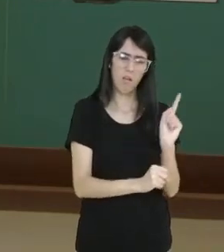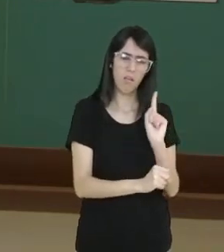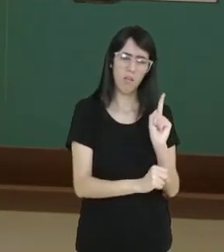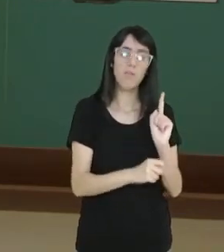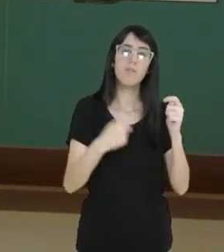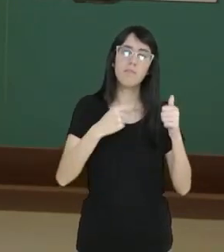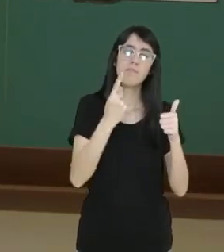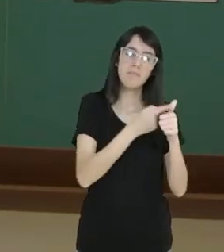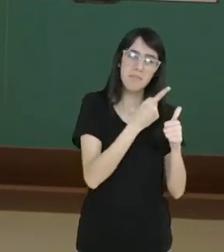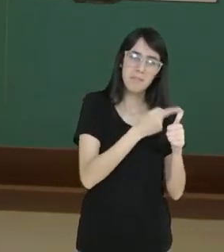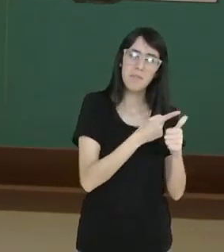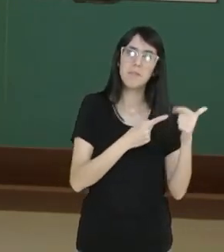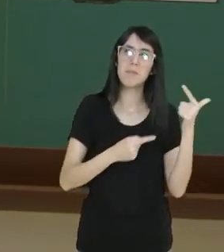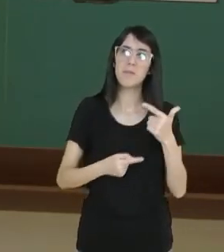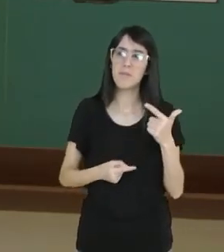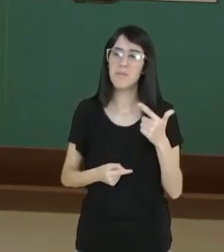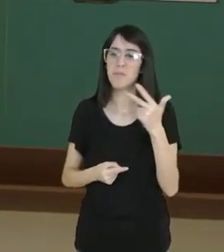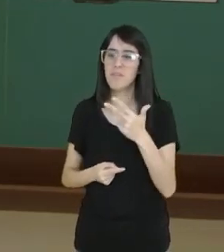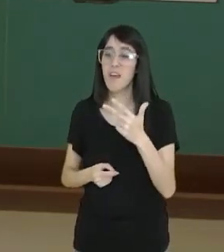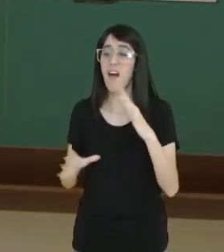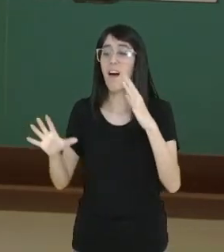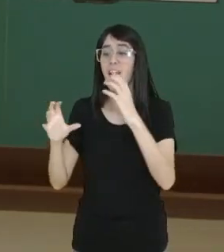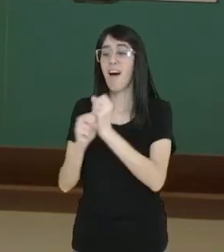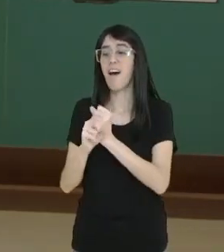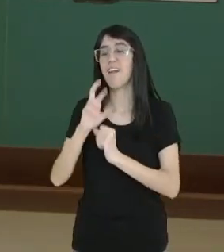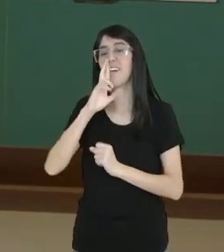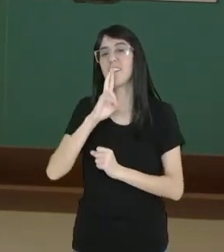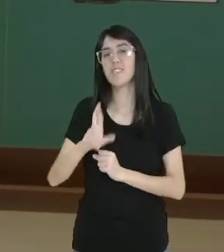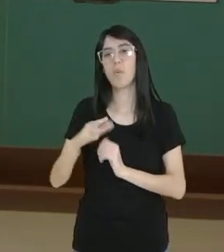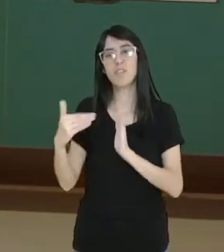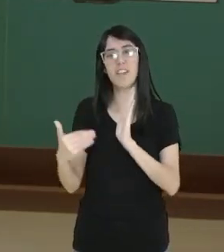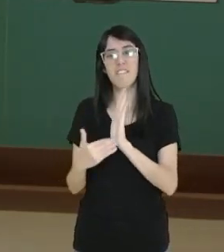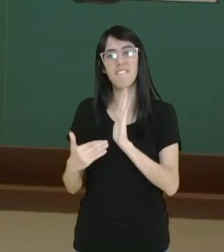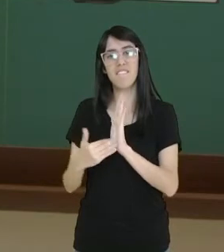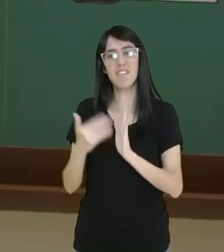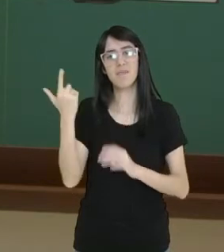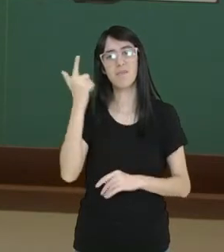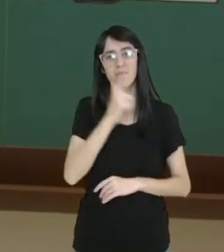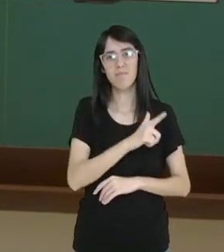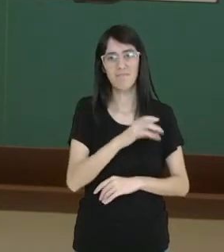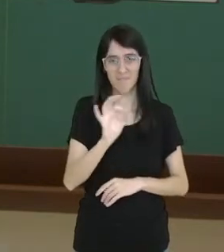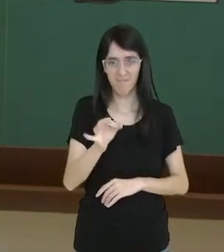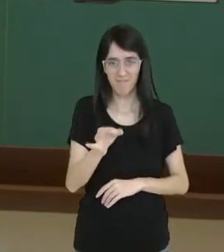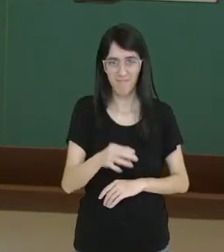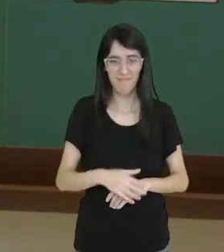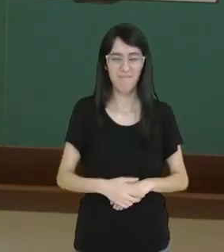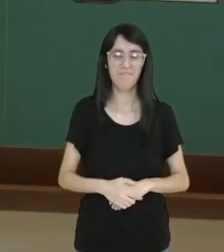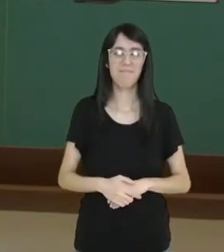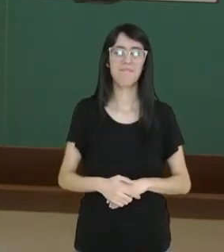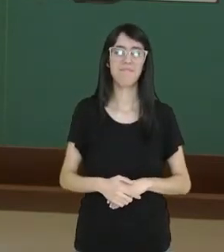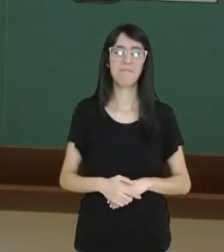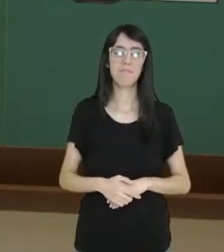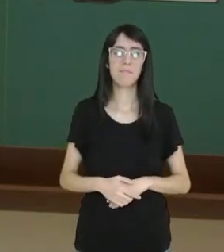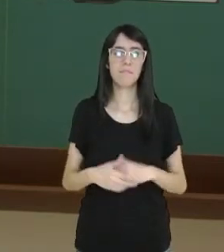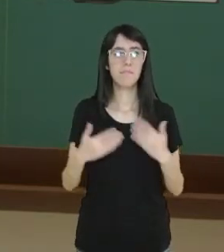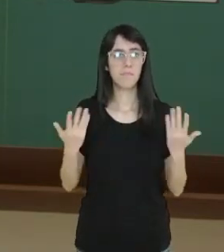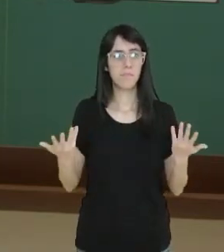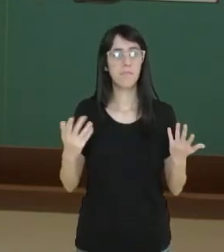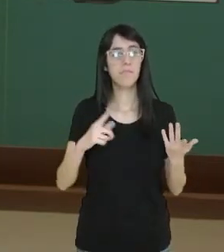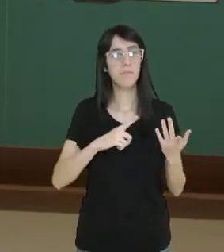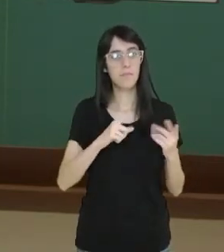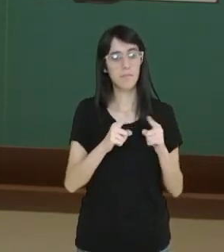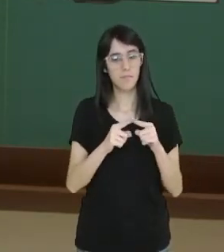informações que ele nem estava pedindo para poder me auxiliar para chegar no final no que estava sendo pedido. Ok? Então, a distância entre os